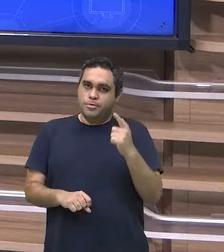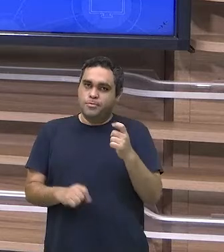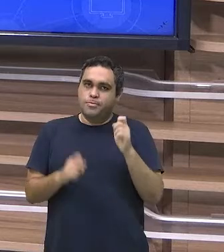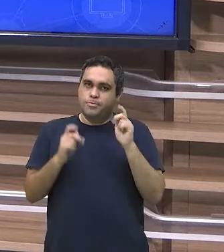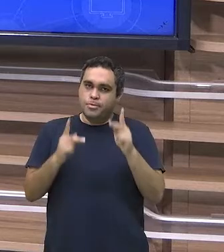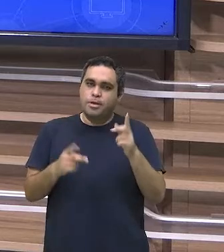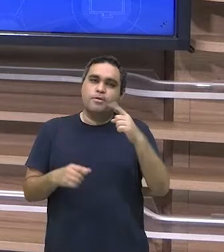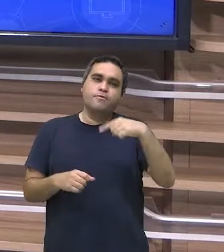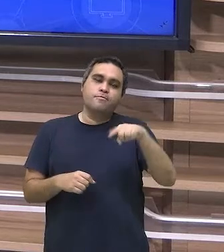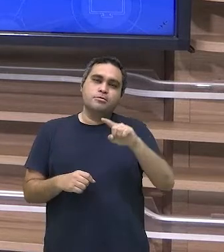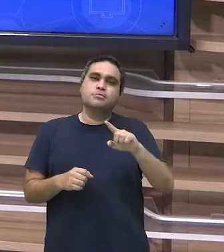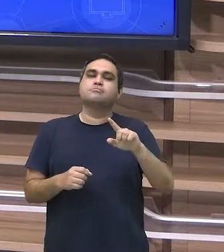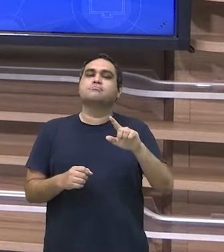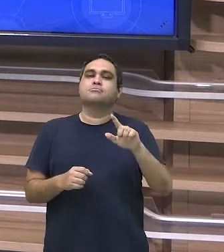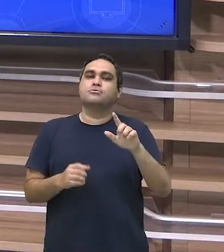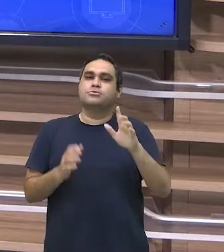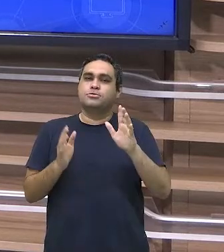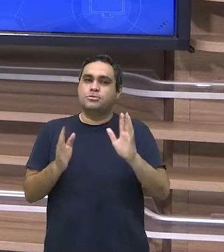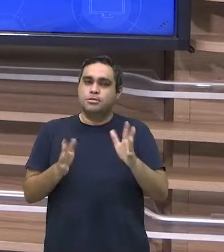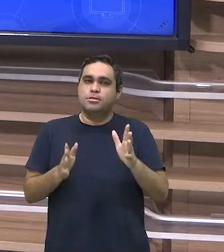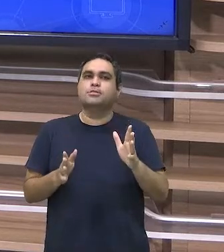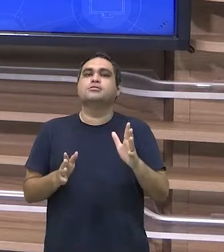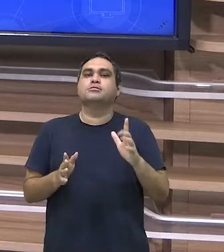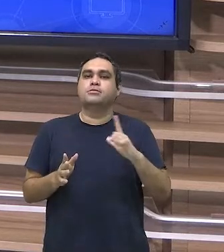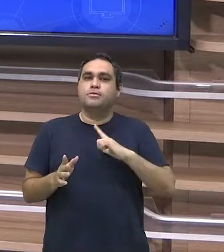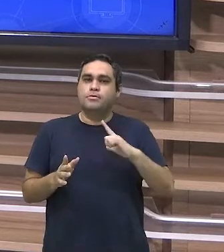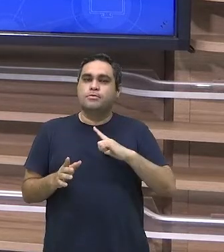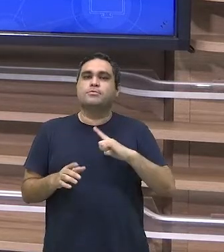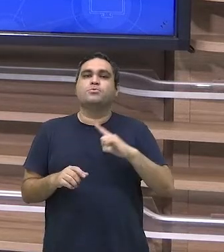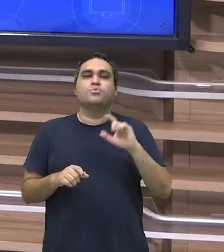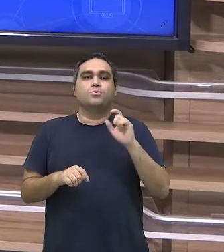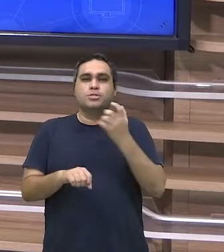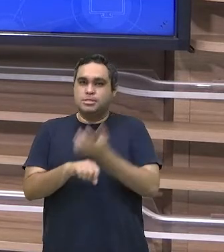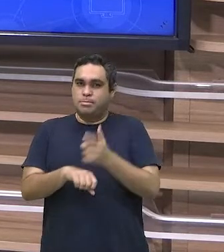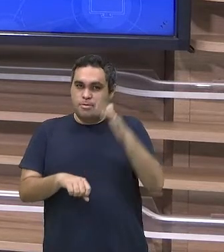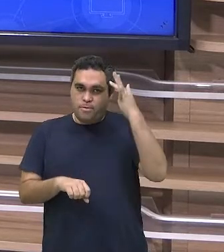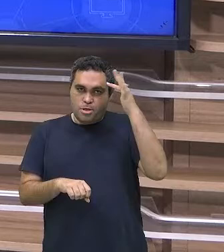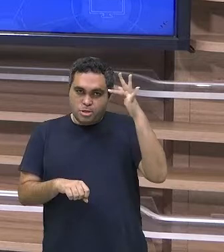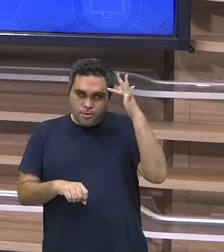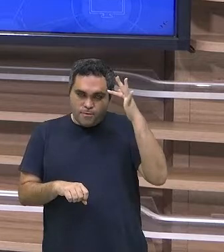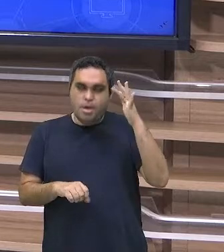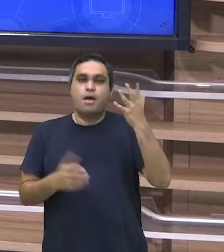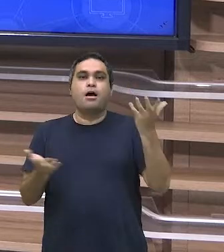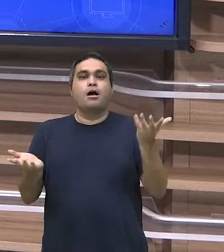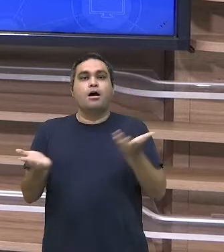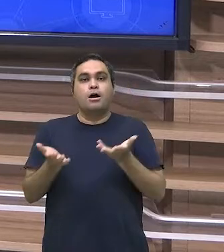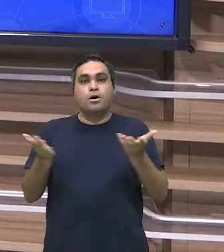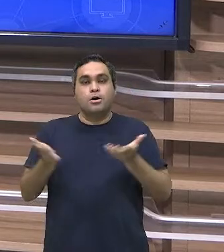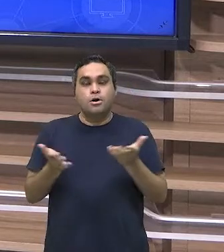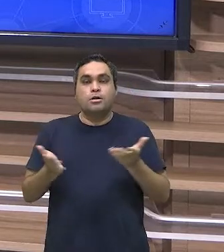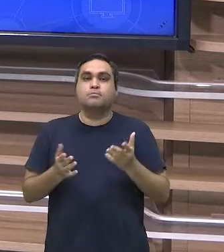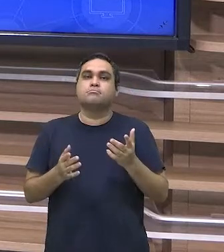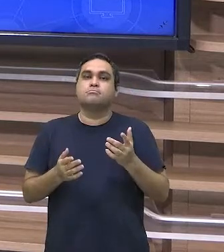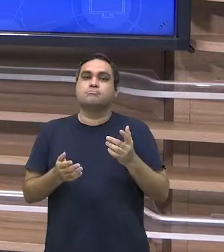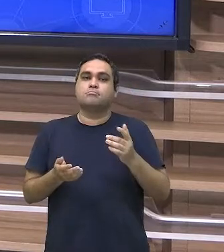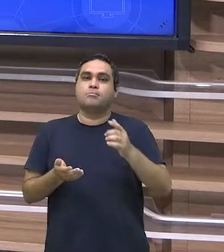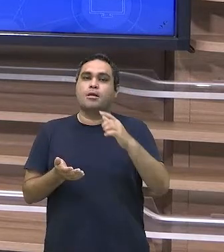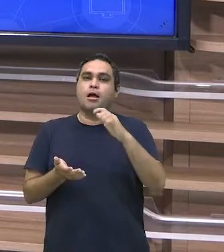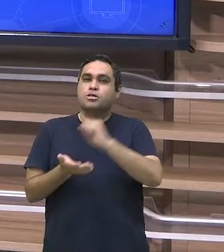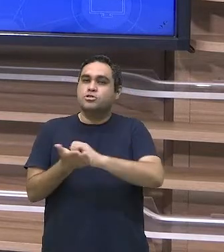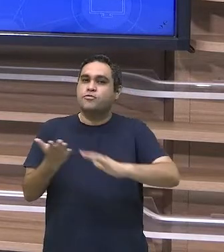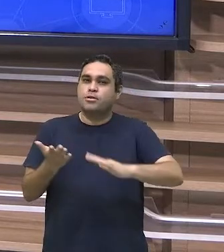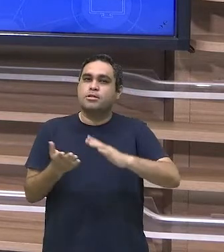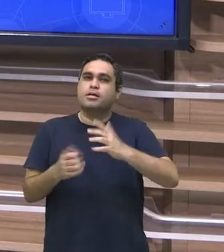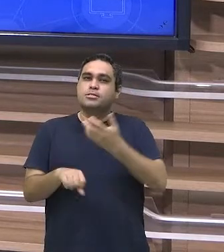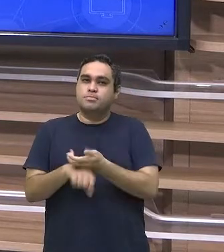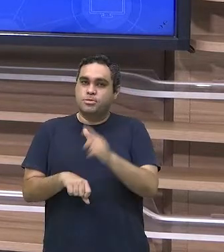Vocês estiveram aí no primeiro momento, né, com exercitando de filosofia, e agora vamos ver as questões de geografia que